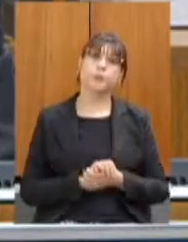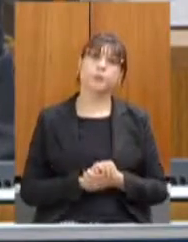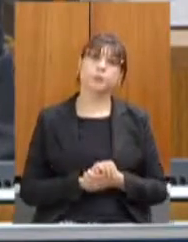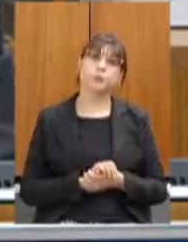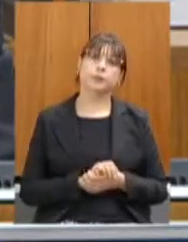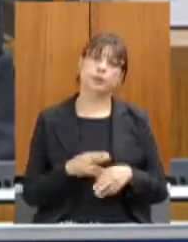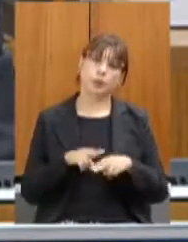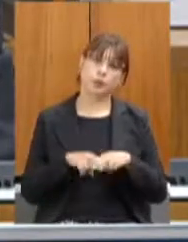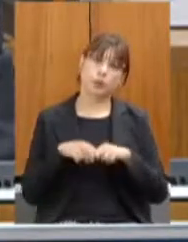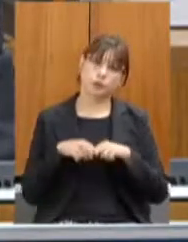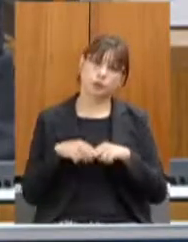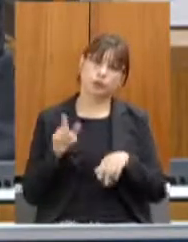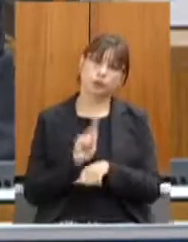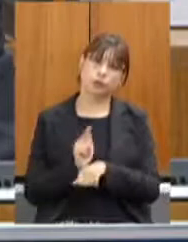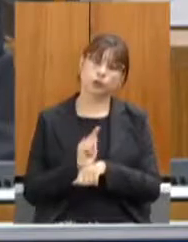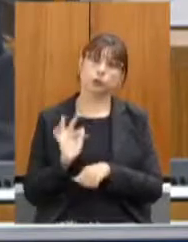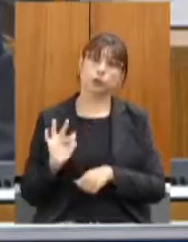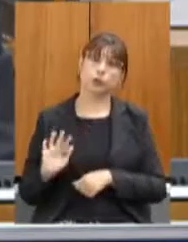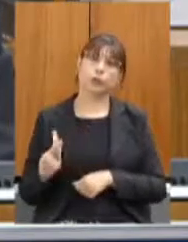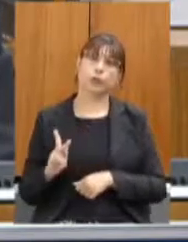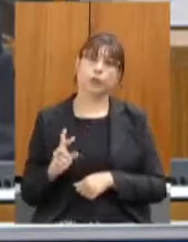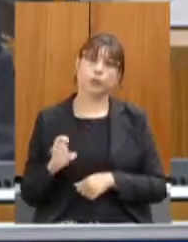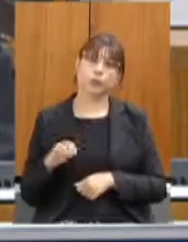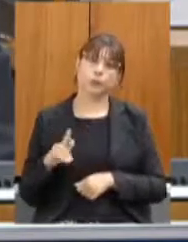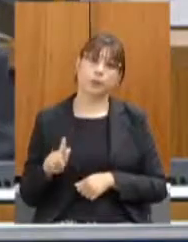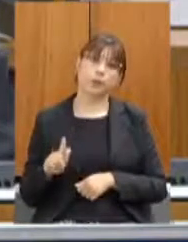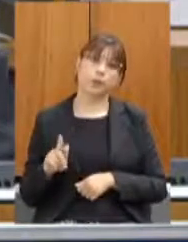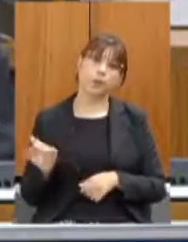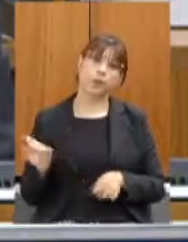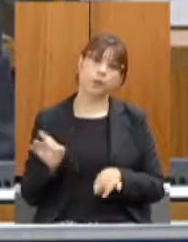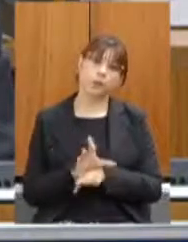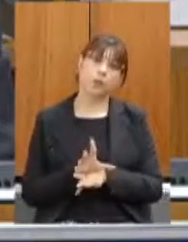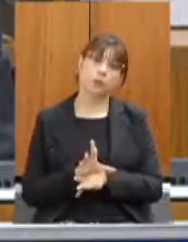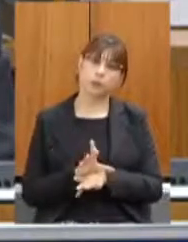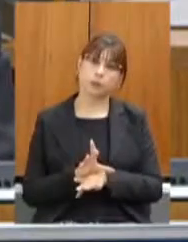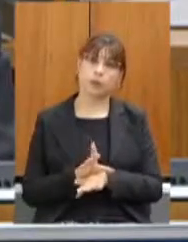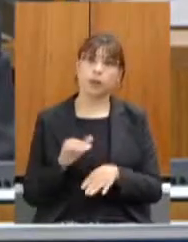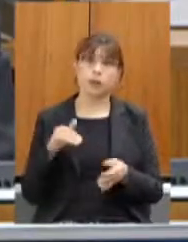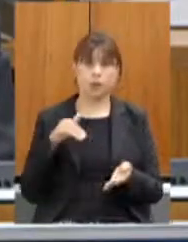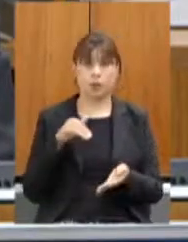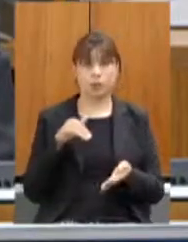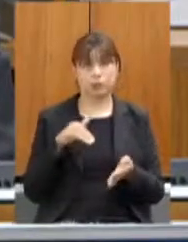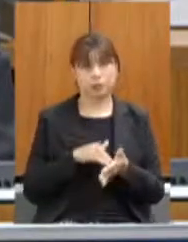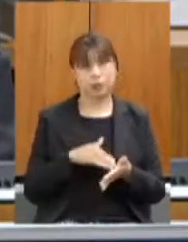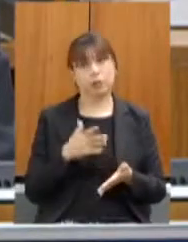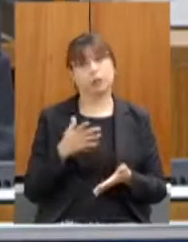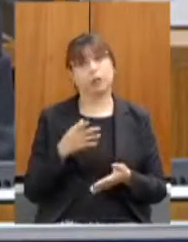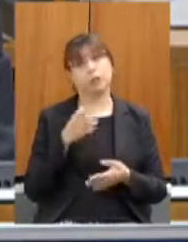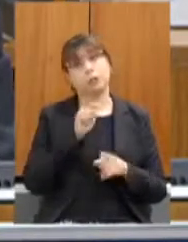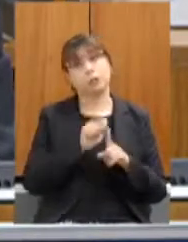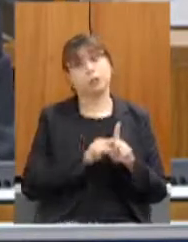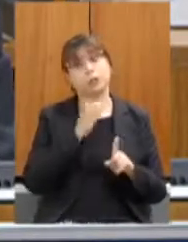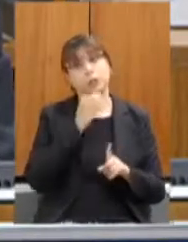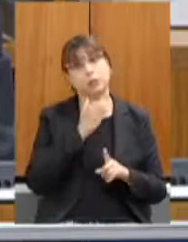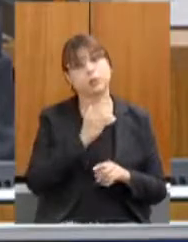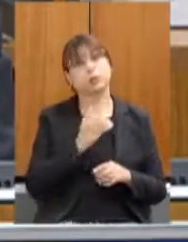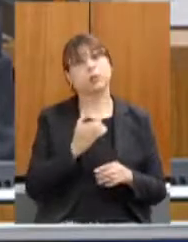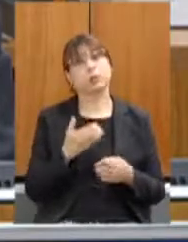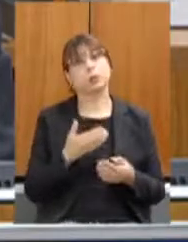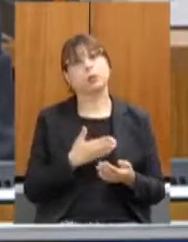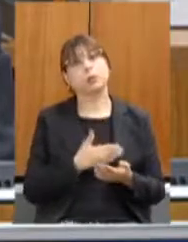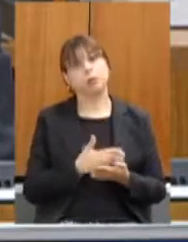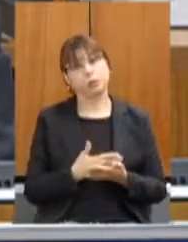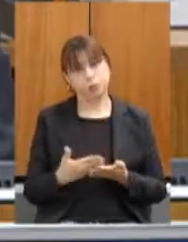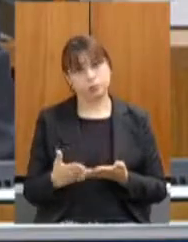orientação da gestão da fhemig nós teremos essa obra concluída até dezembro e já começaremos a instalar o